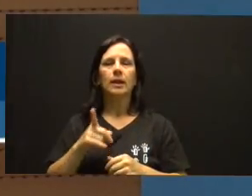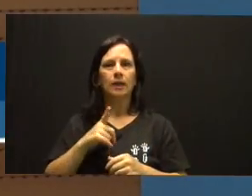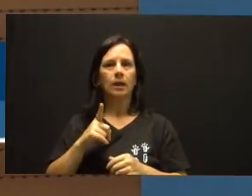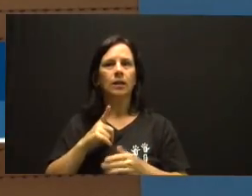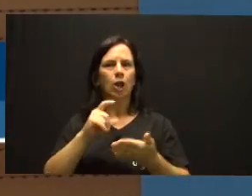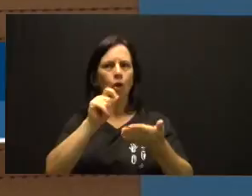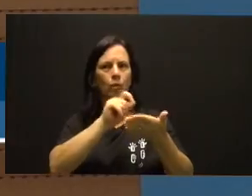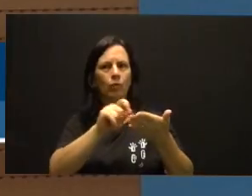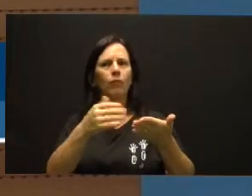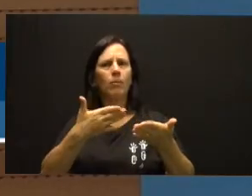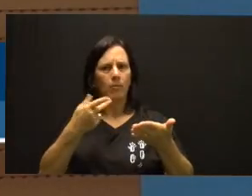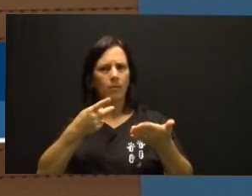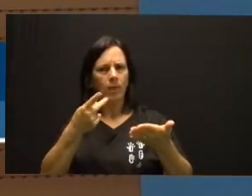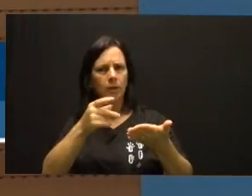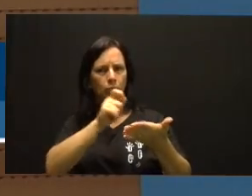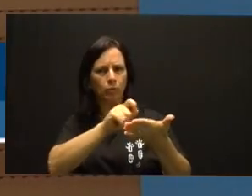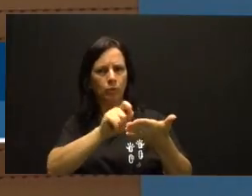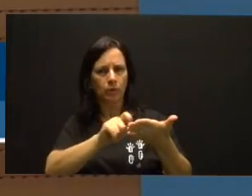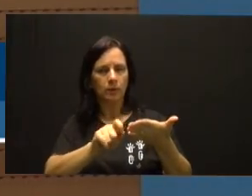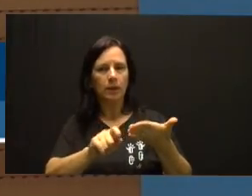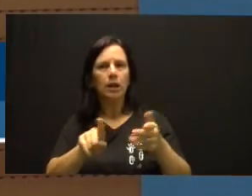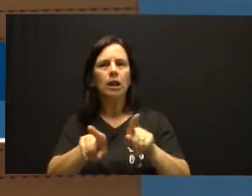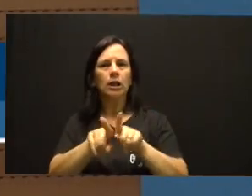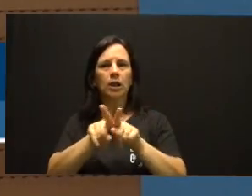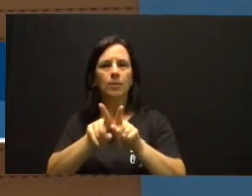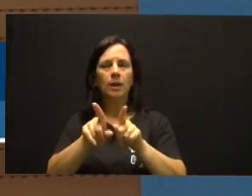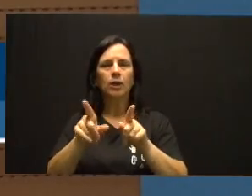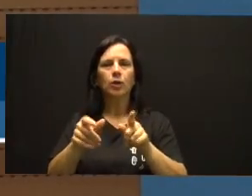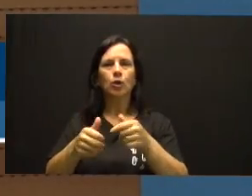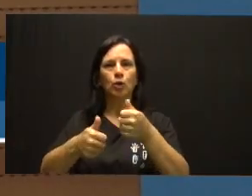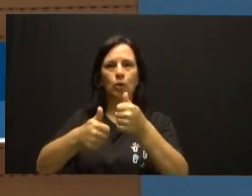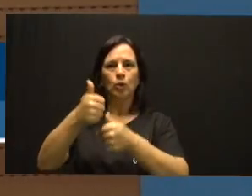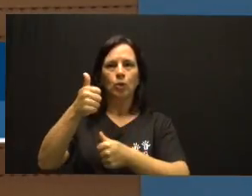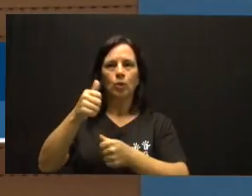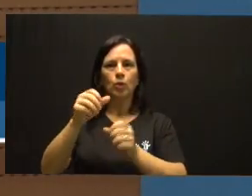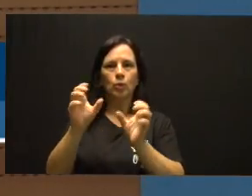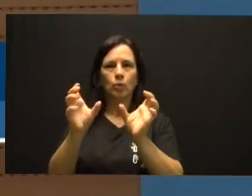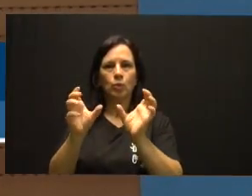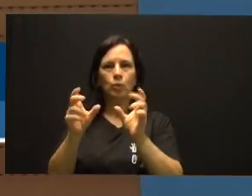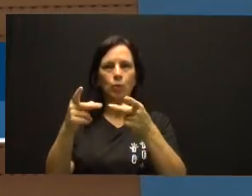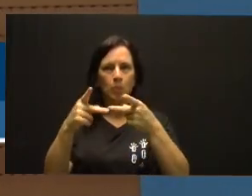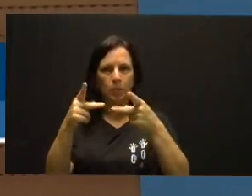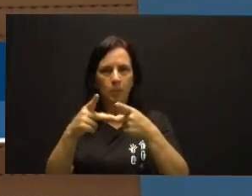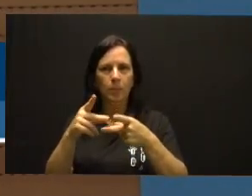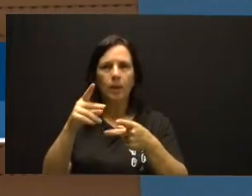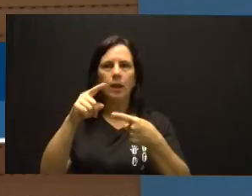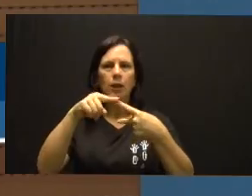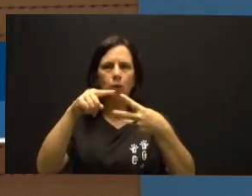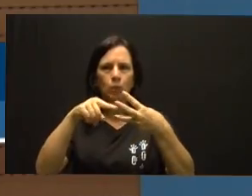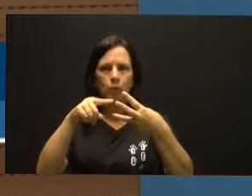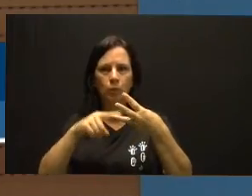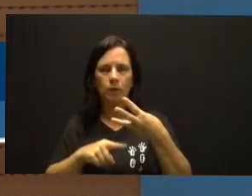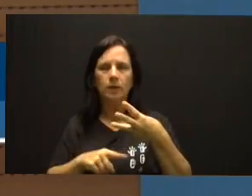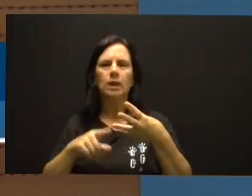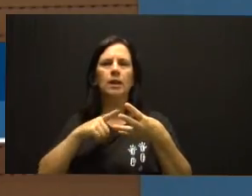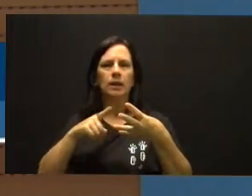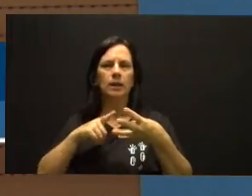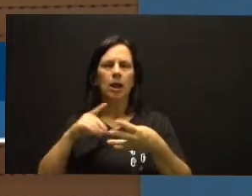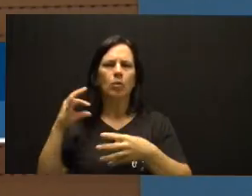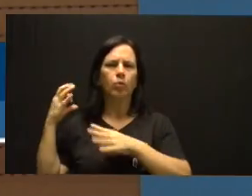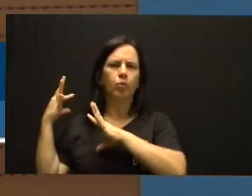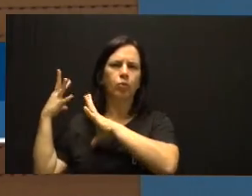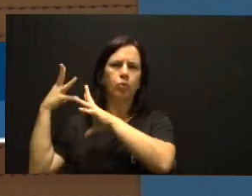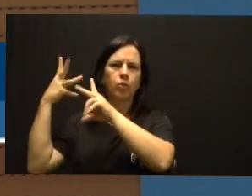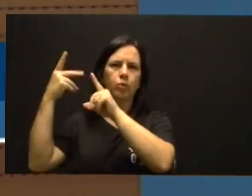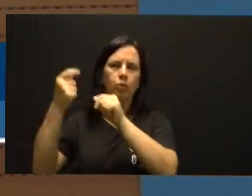viu, Érica? Não é só também nos centros esportivos, como eu acho que de todo esse tempo que nós temos de